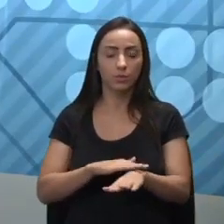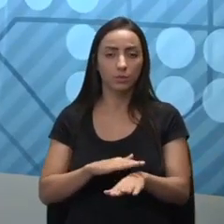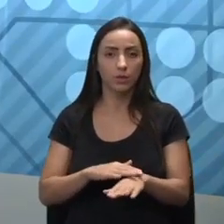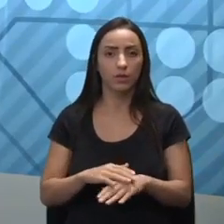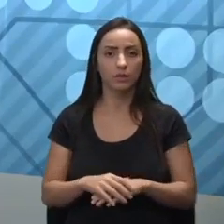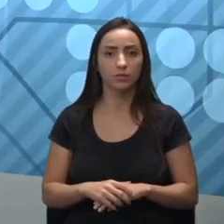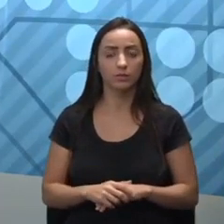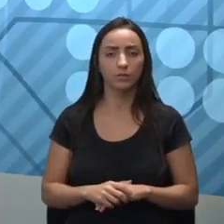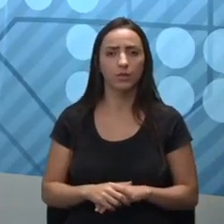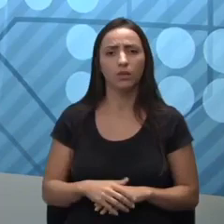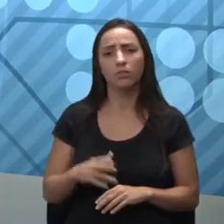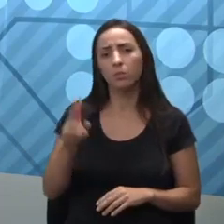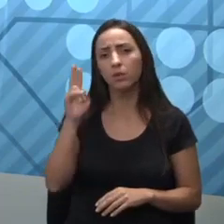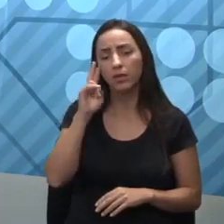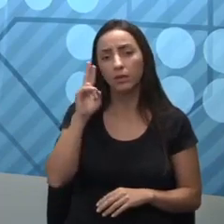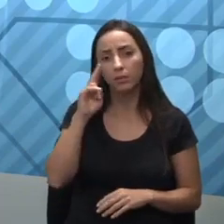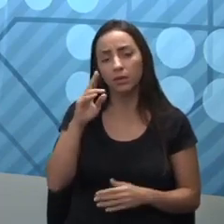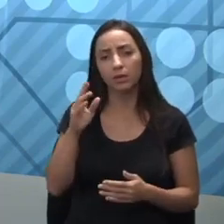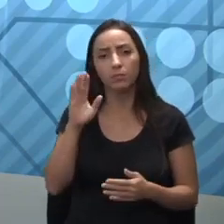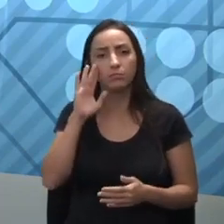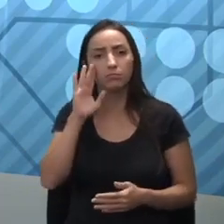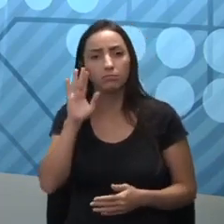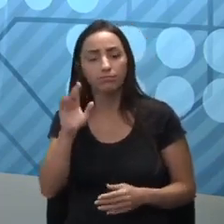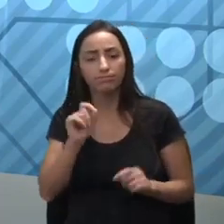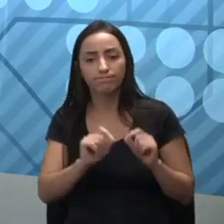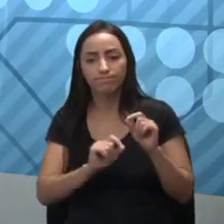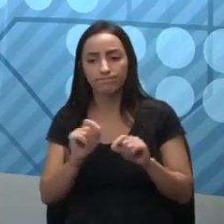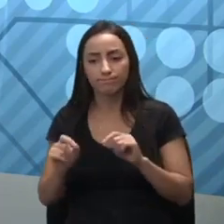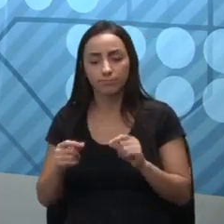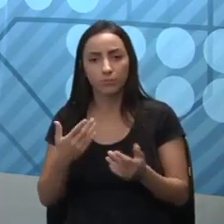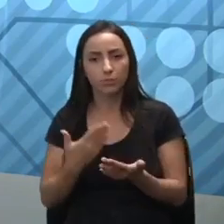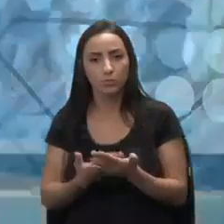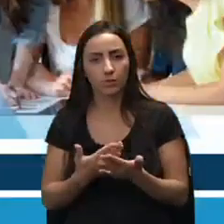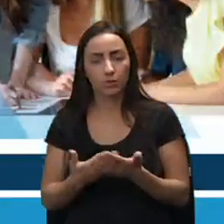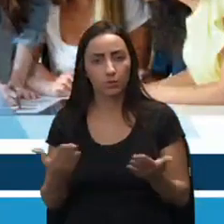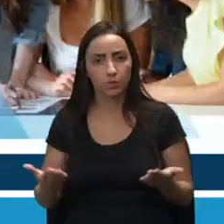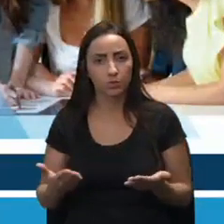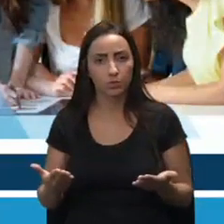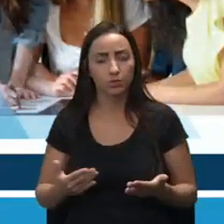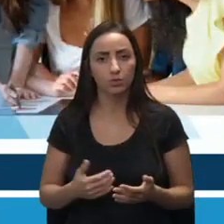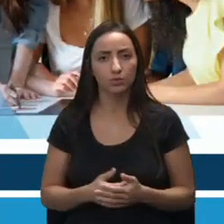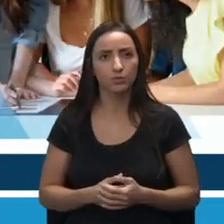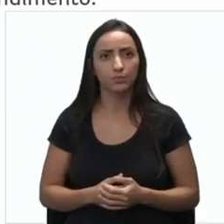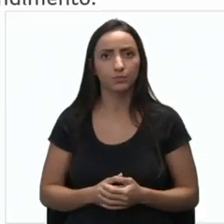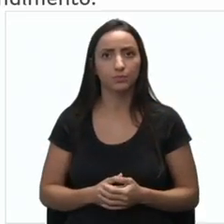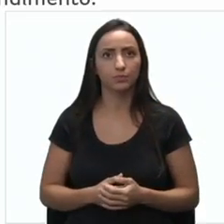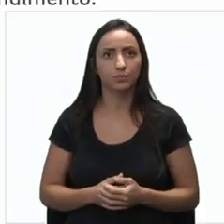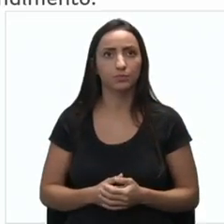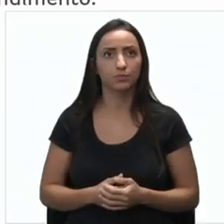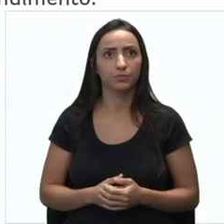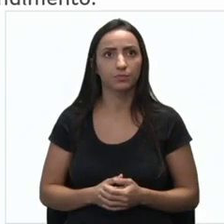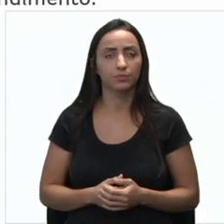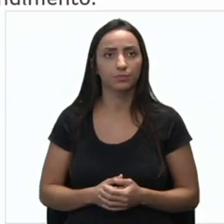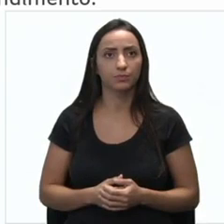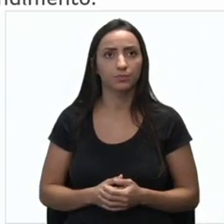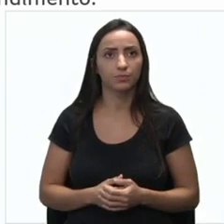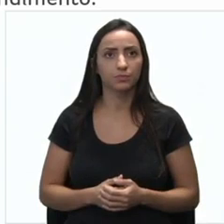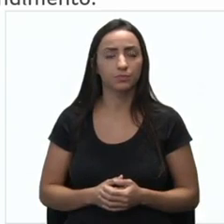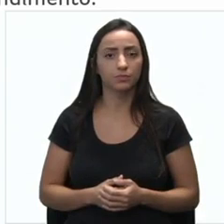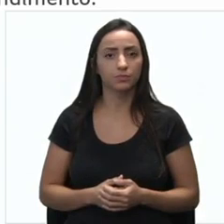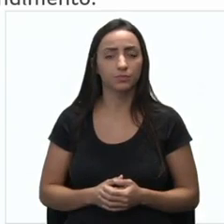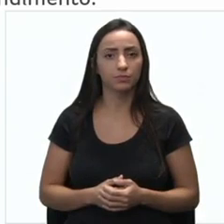vamos recapitular os principais pontos abordados na aula de hoje. Acompanhe aqui comigo,